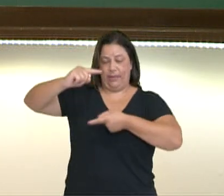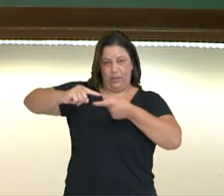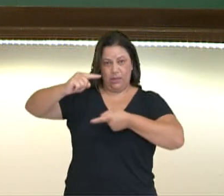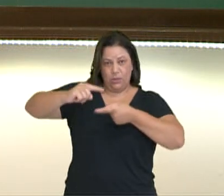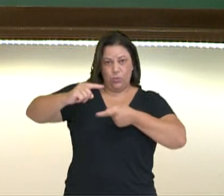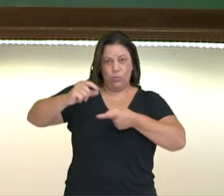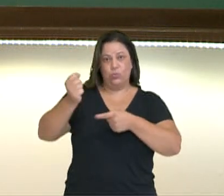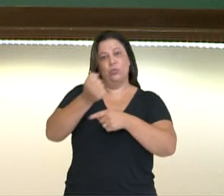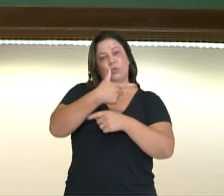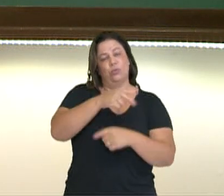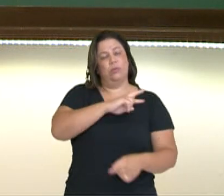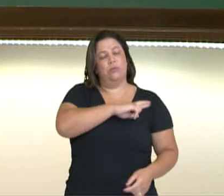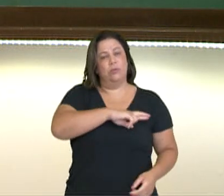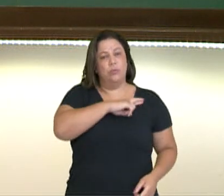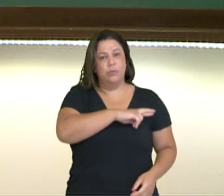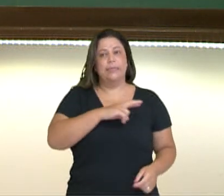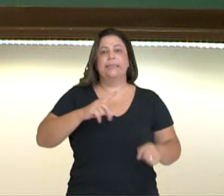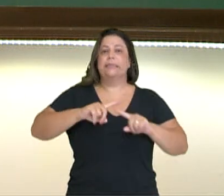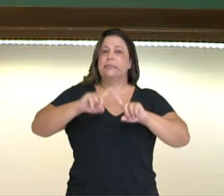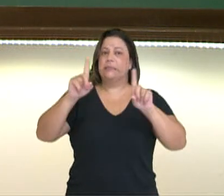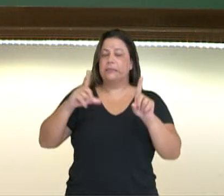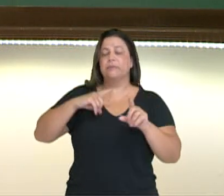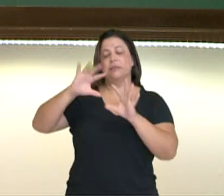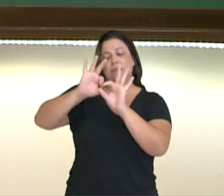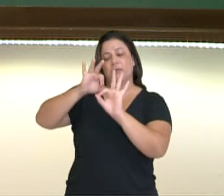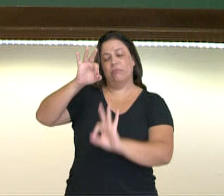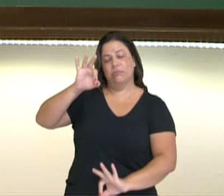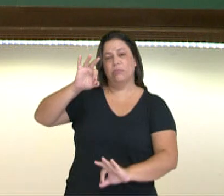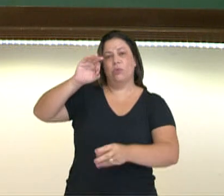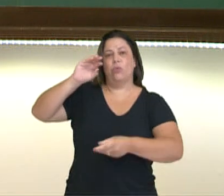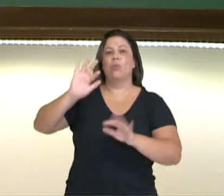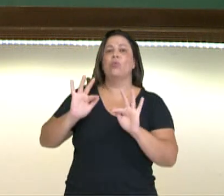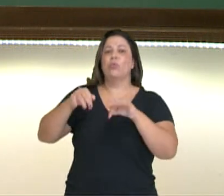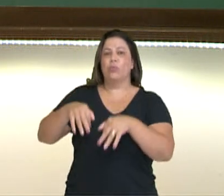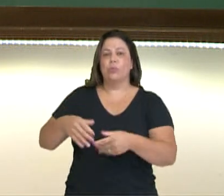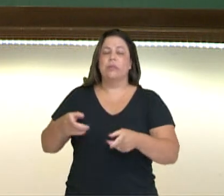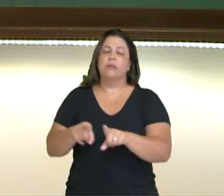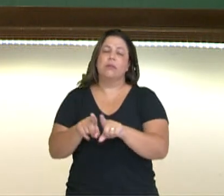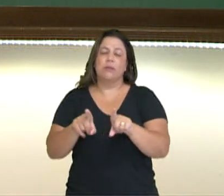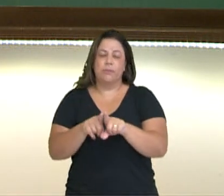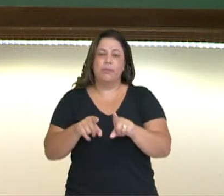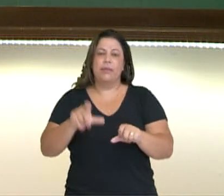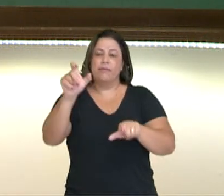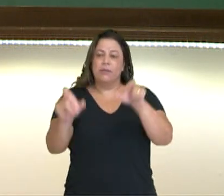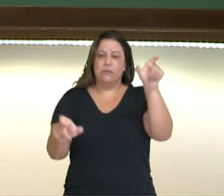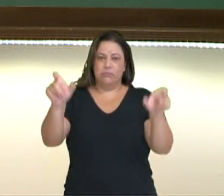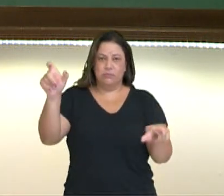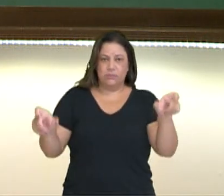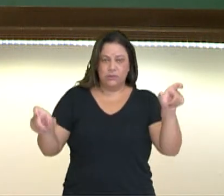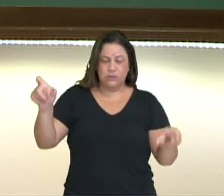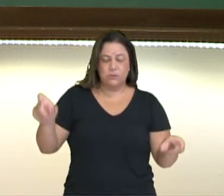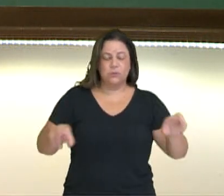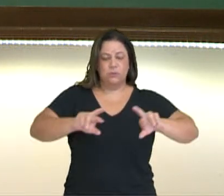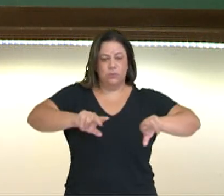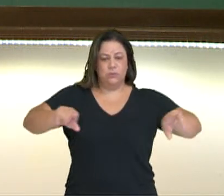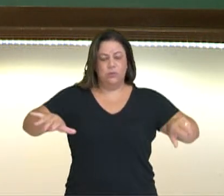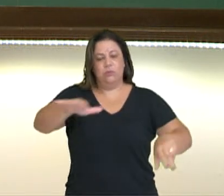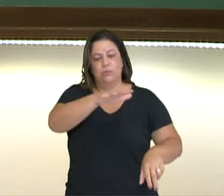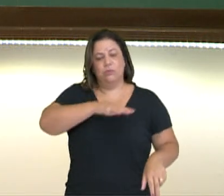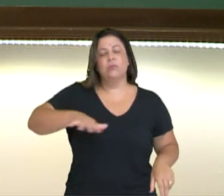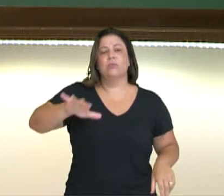tem um clímax e ele tem um desfecho. Então ele também vai ter os personagens, o espaço, o